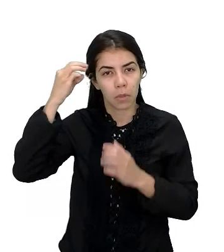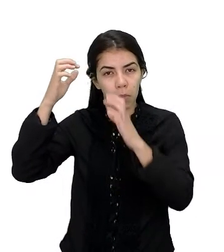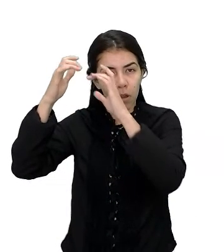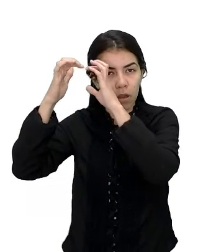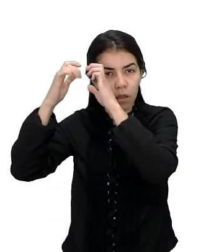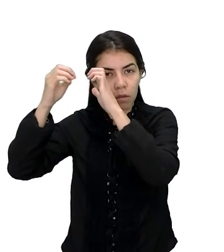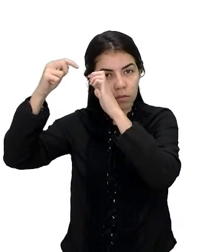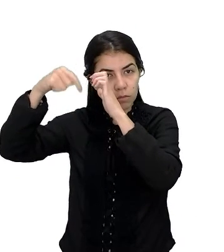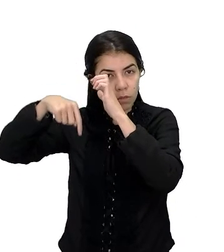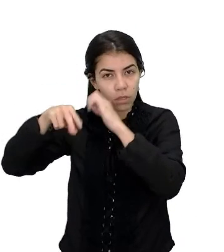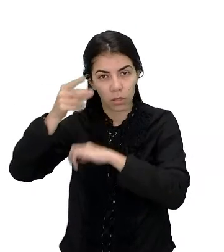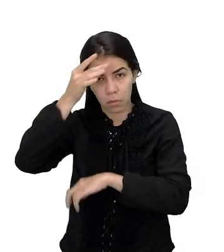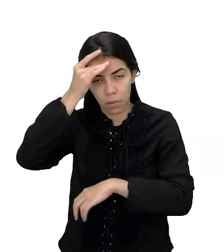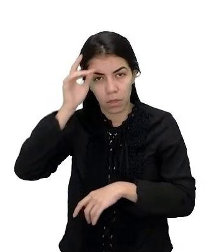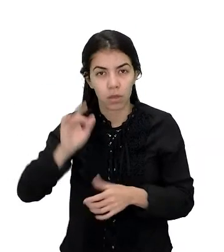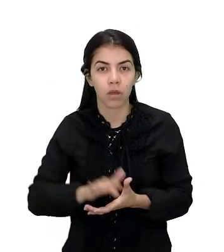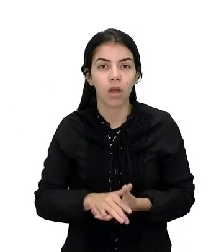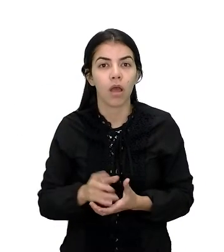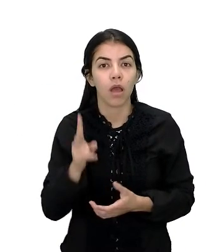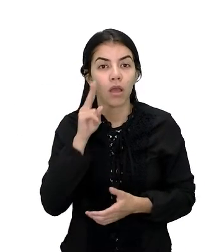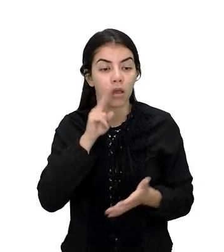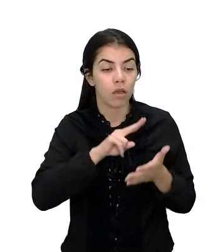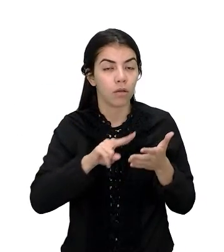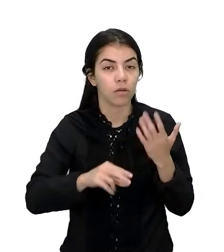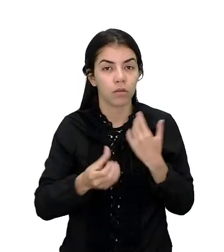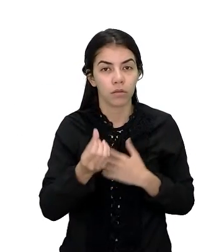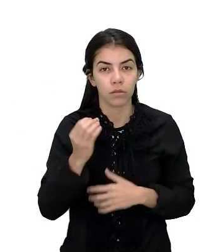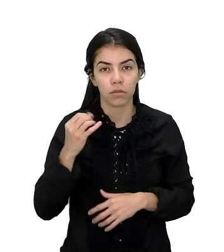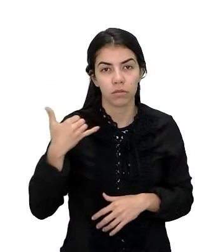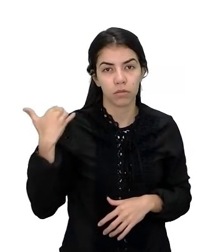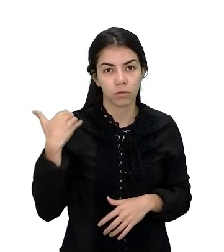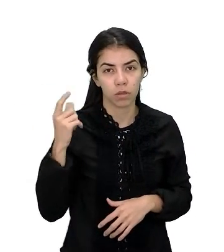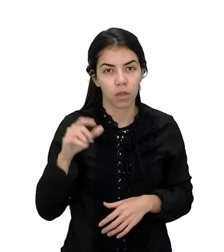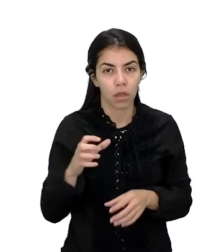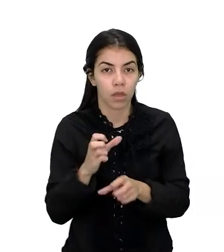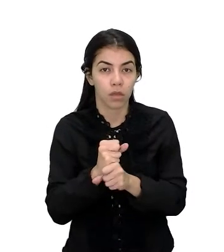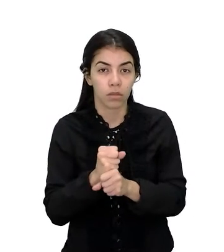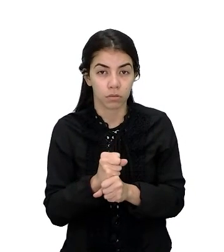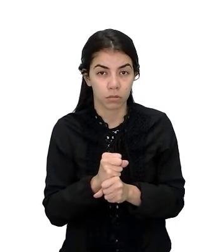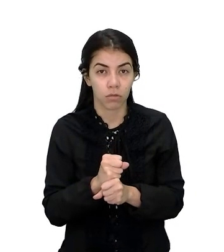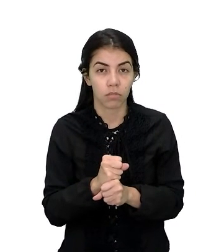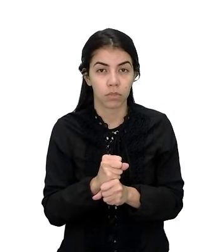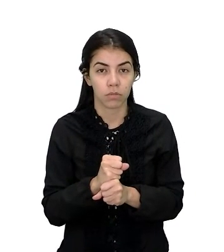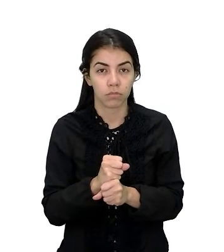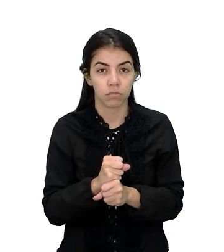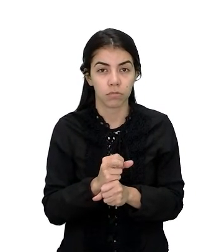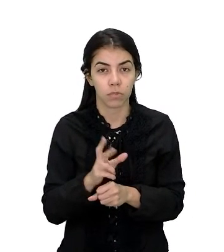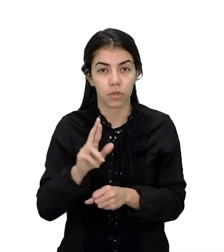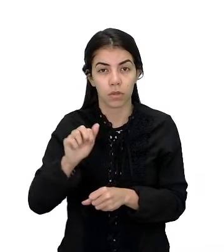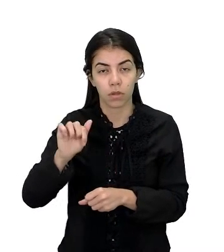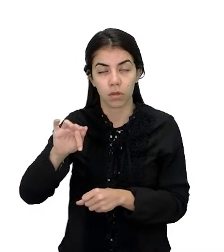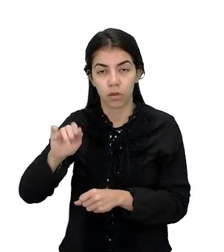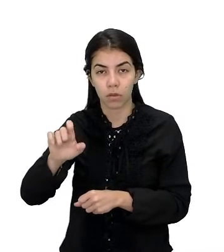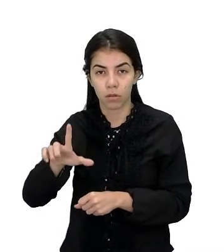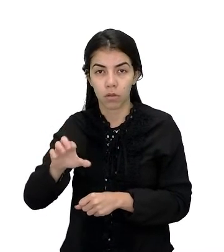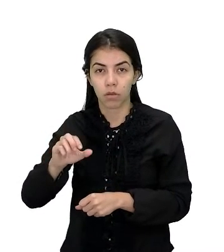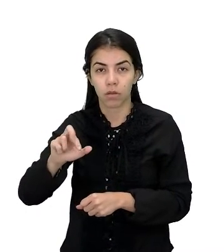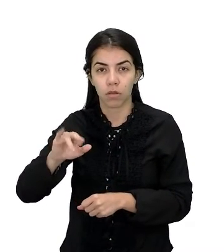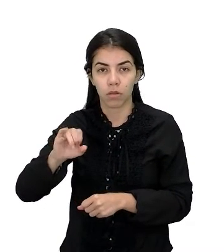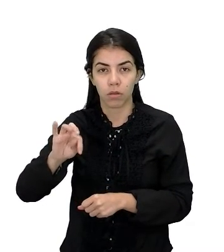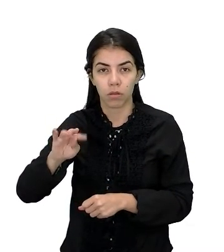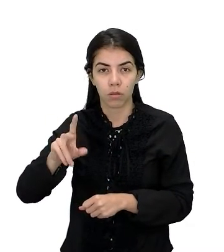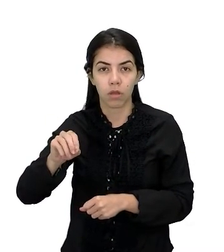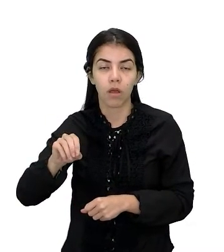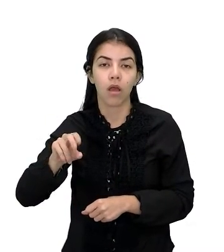eu li o enunciado, eu vi que 60 anos é a soma da idade de Cristiane mais Rafael, eu já posso saber o